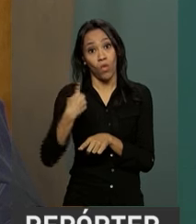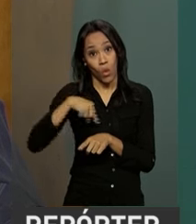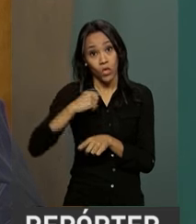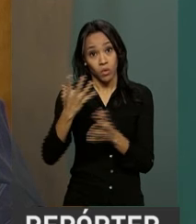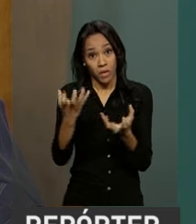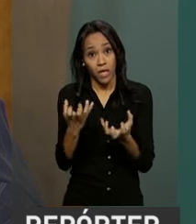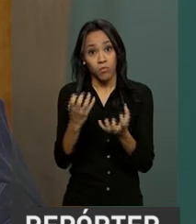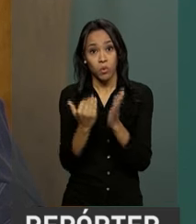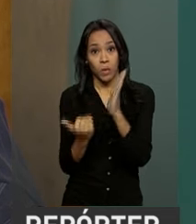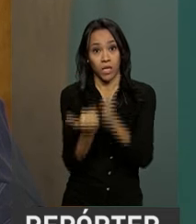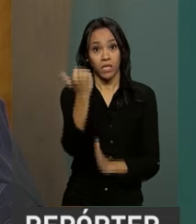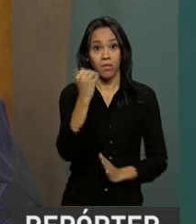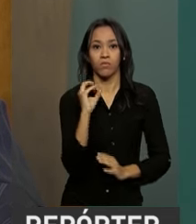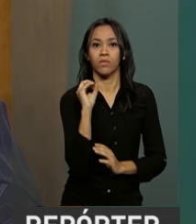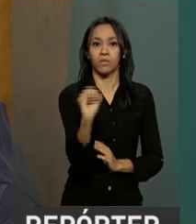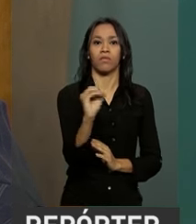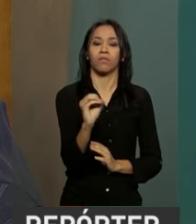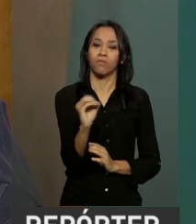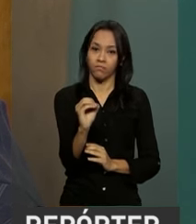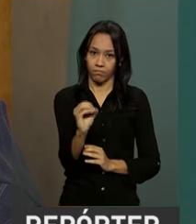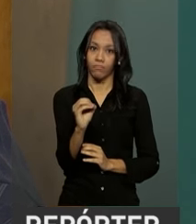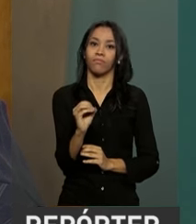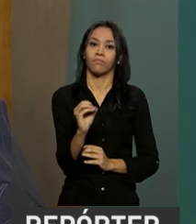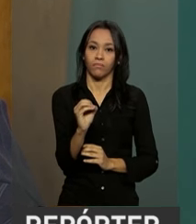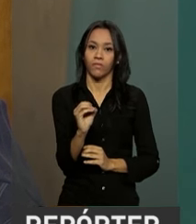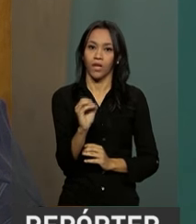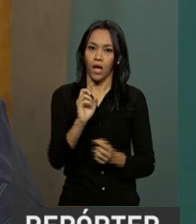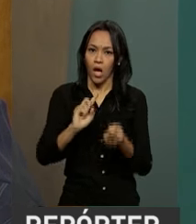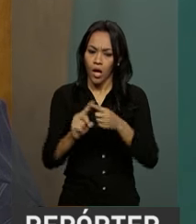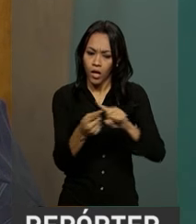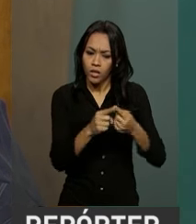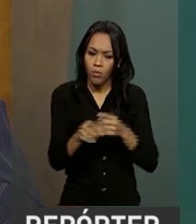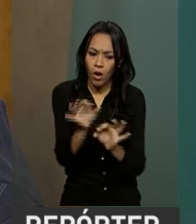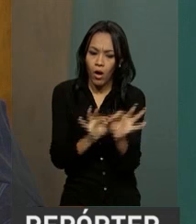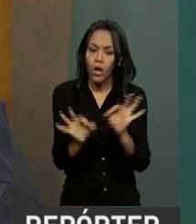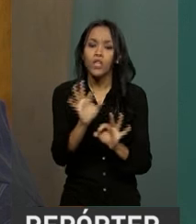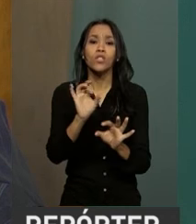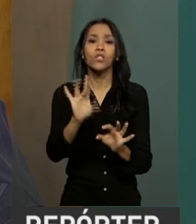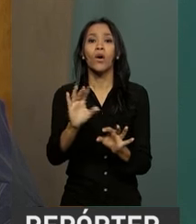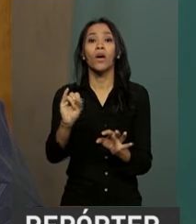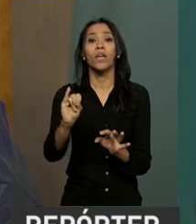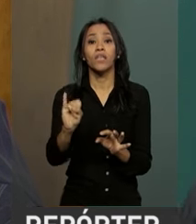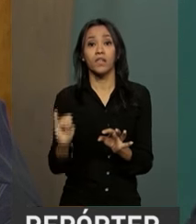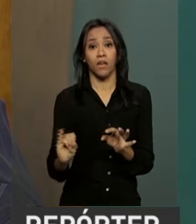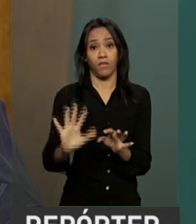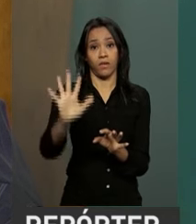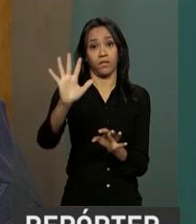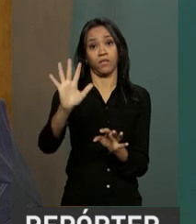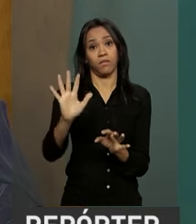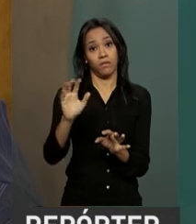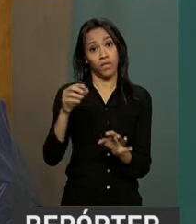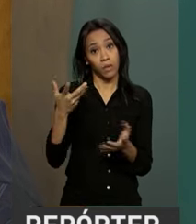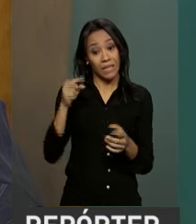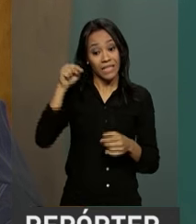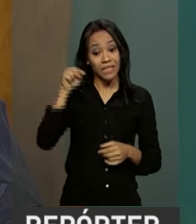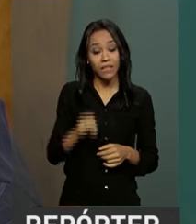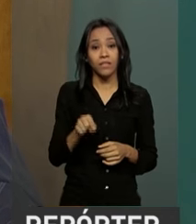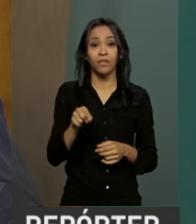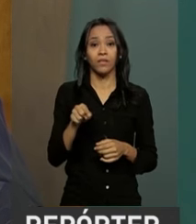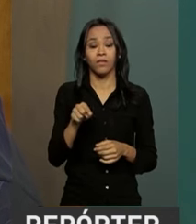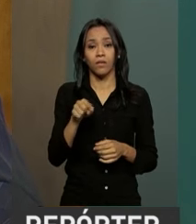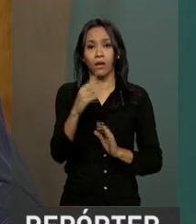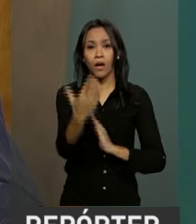real zero, isto é, apenas a inflação, né? Isto faz com que